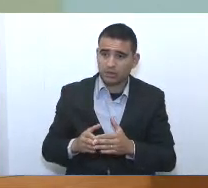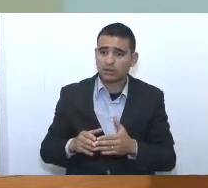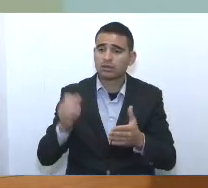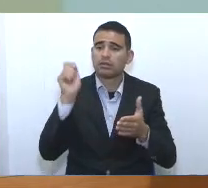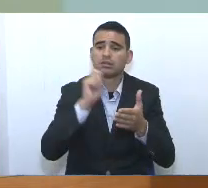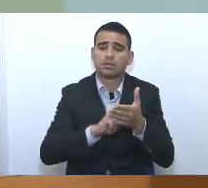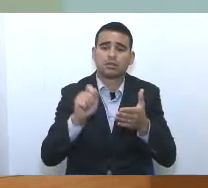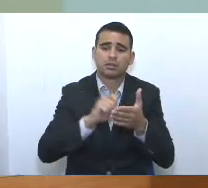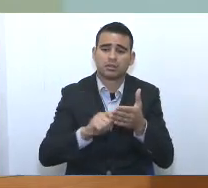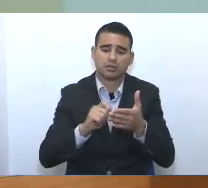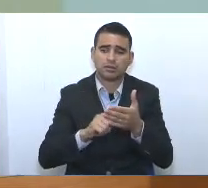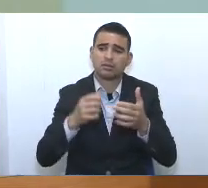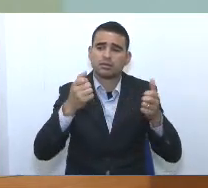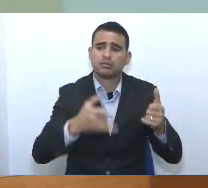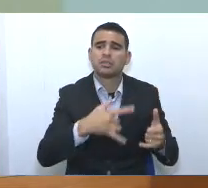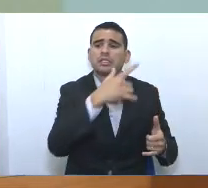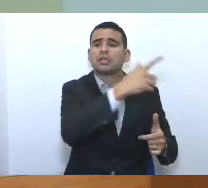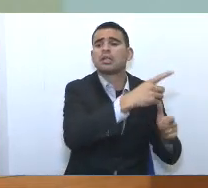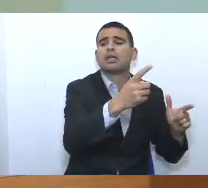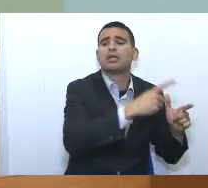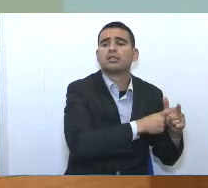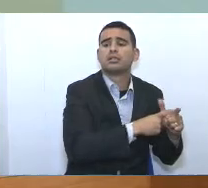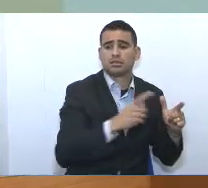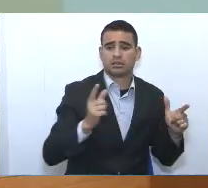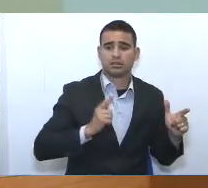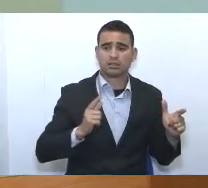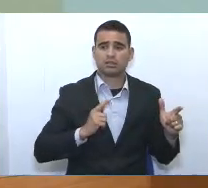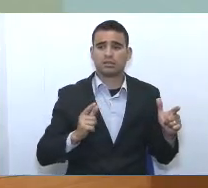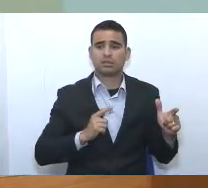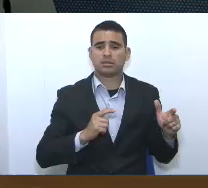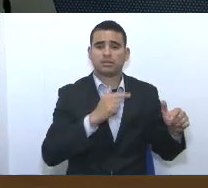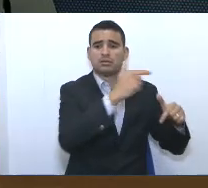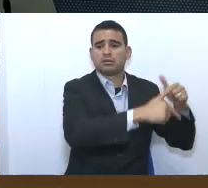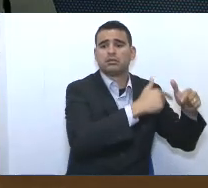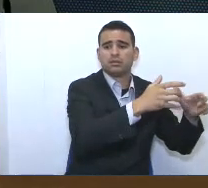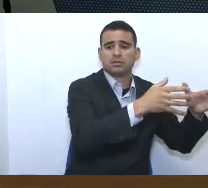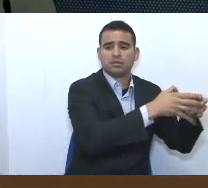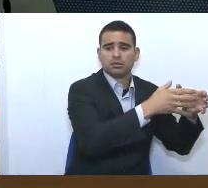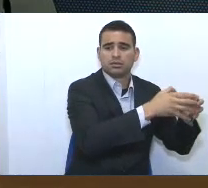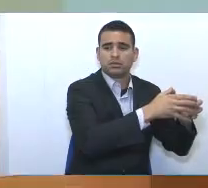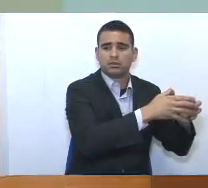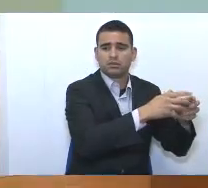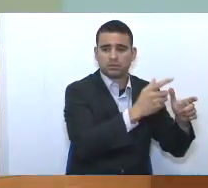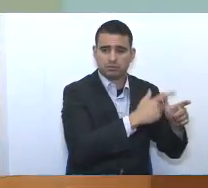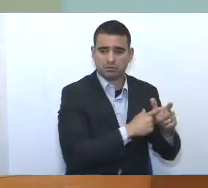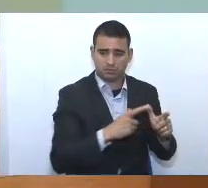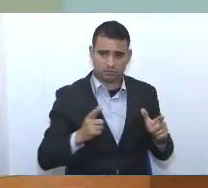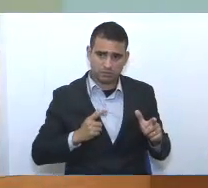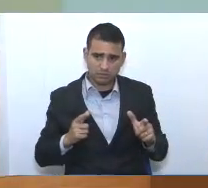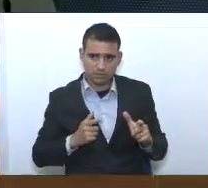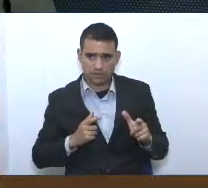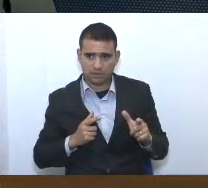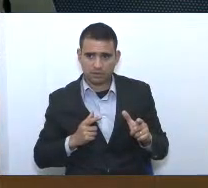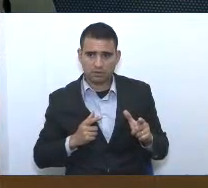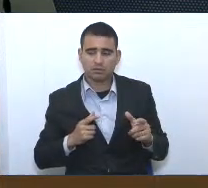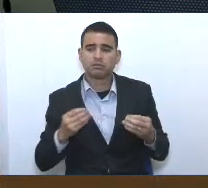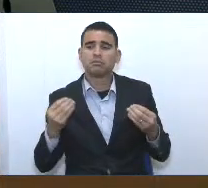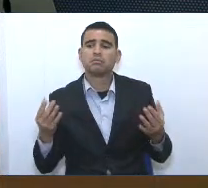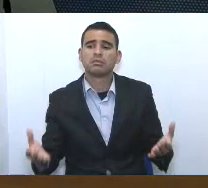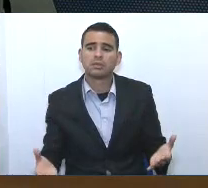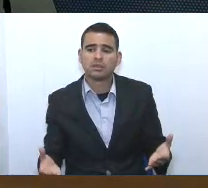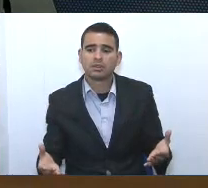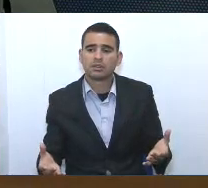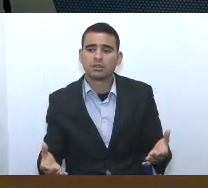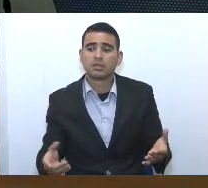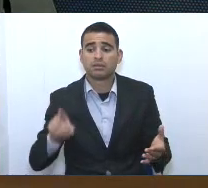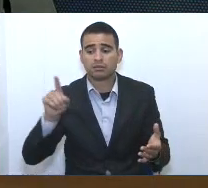havia dívida da empresa Barbegrim. E a prefeitura teria um prazo para informar